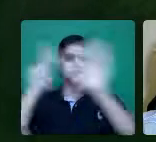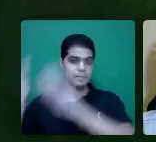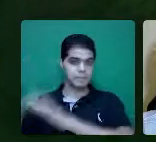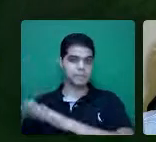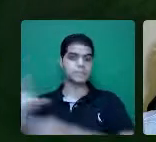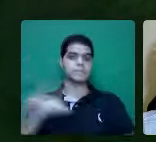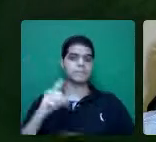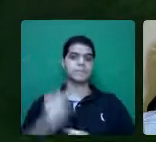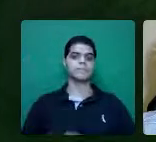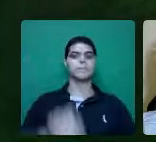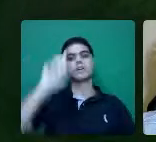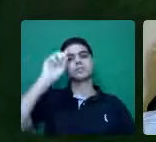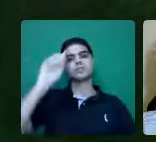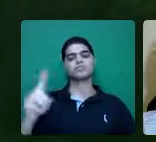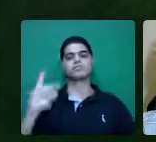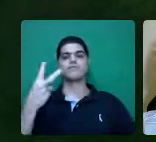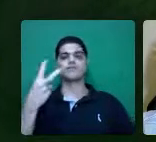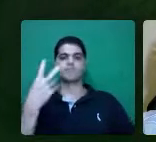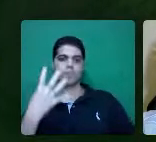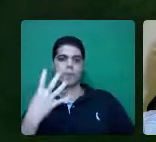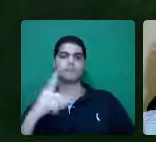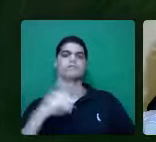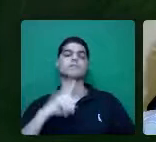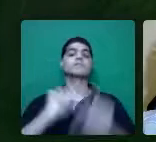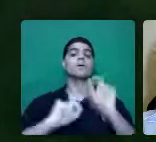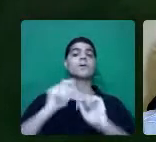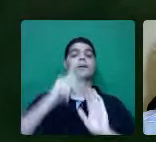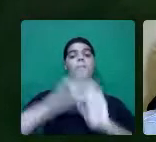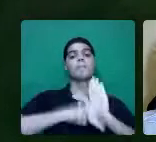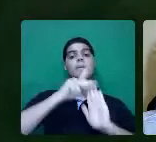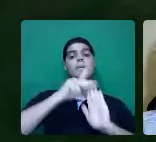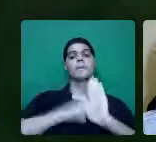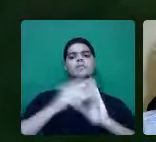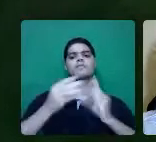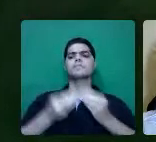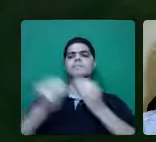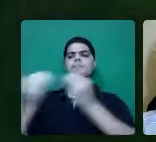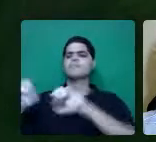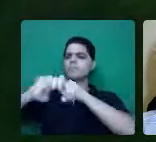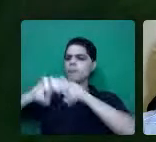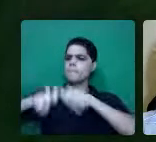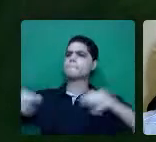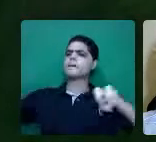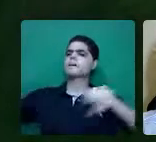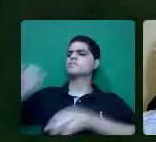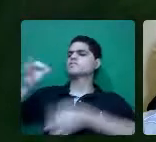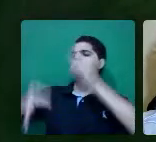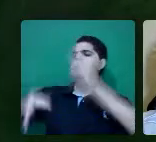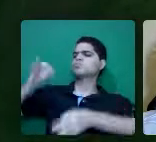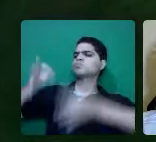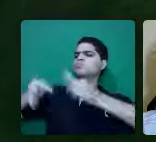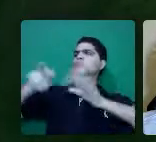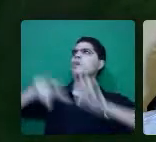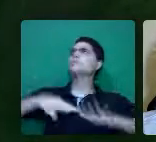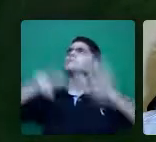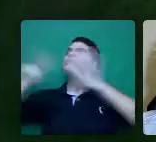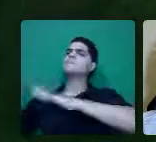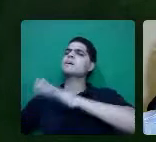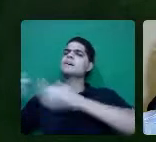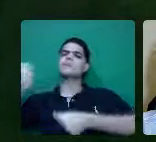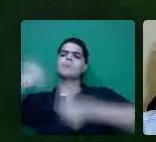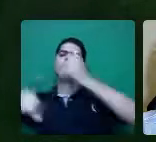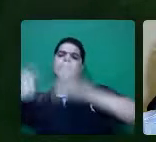dia 24, a gente já vai passar esses projetos para os jurados avaliarem, e o resultado já sai uma semana depois, no dia 1º.